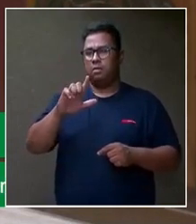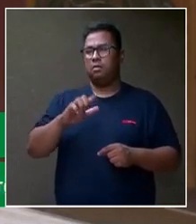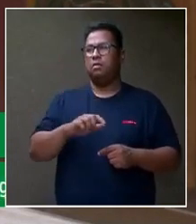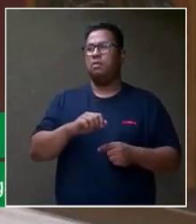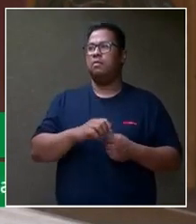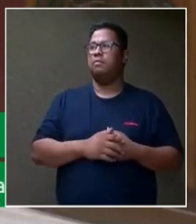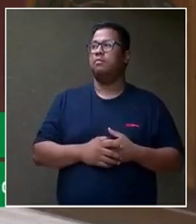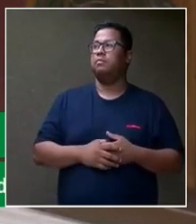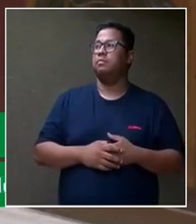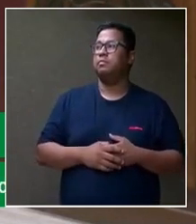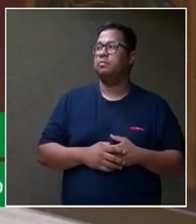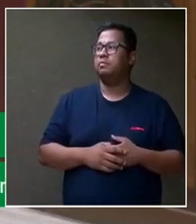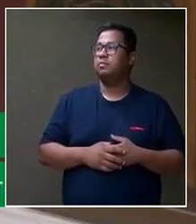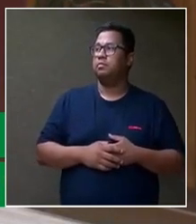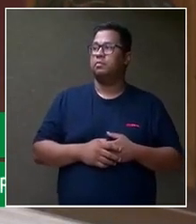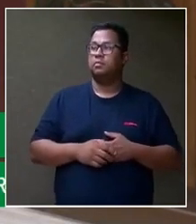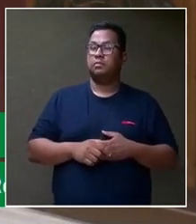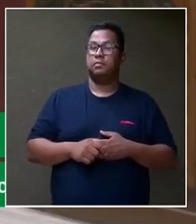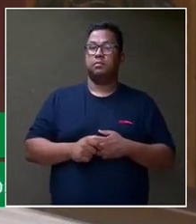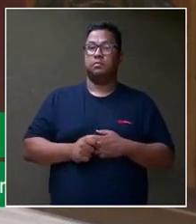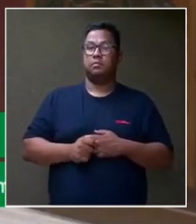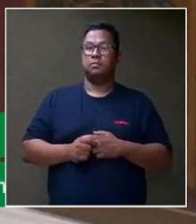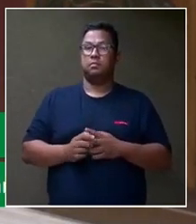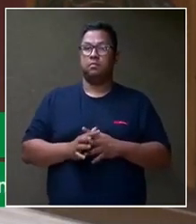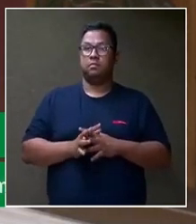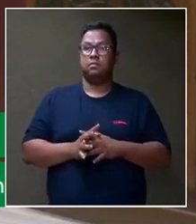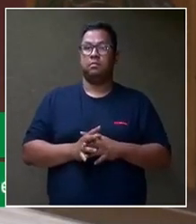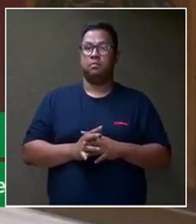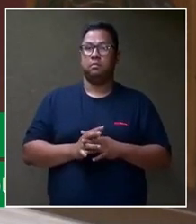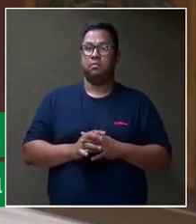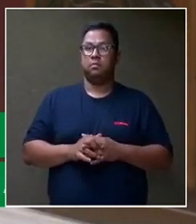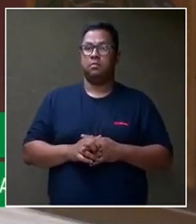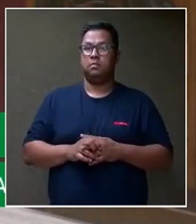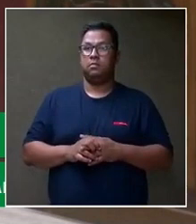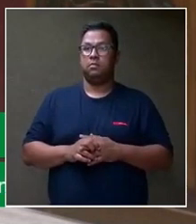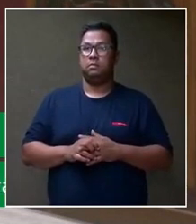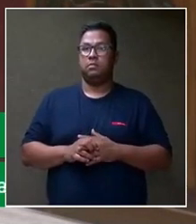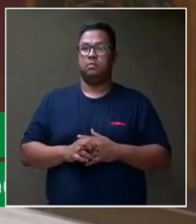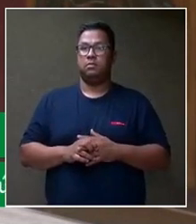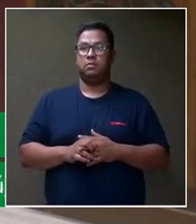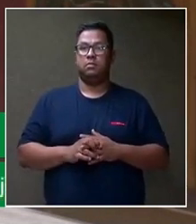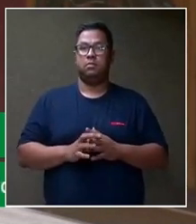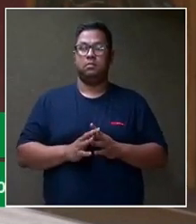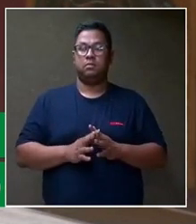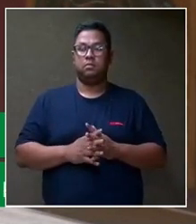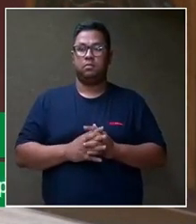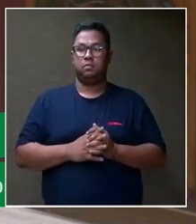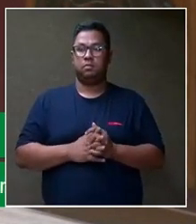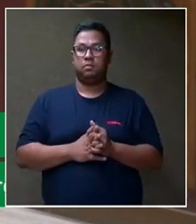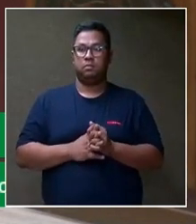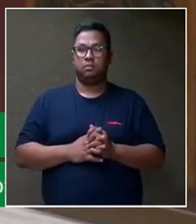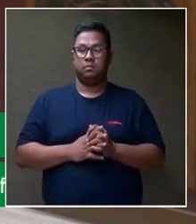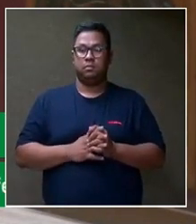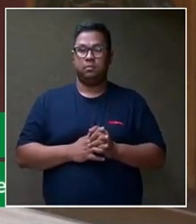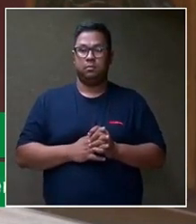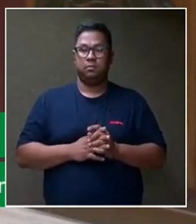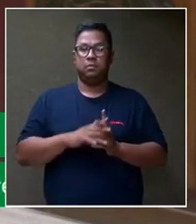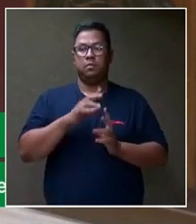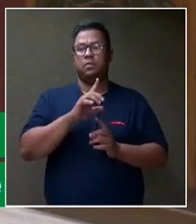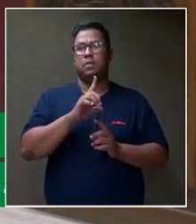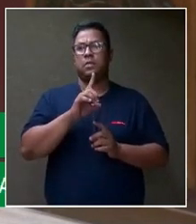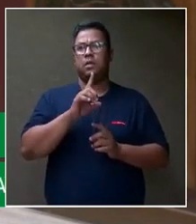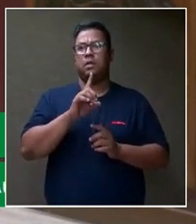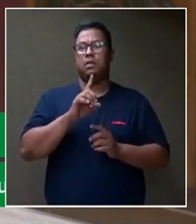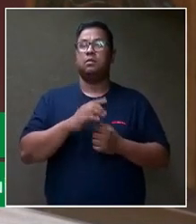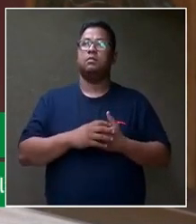Não sei dizer. Não? Não. Tá, vamos para o momento após o fato, após a execução, né? Tem um print aqui que